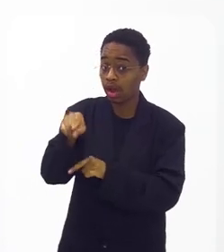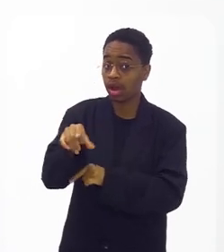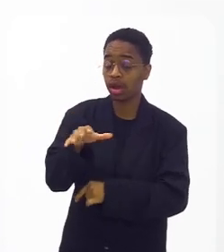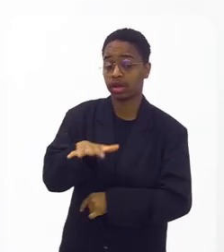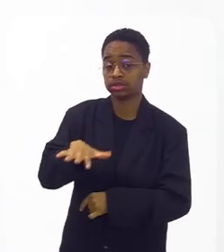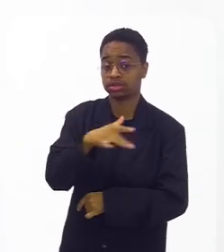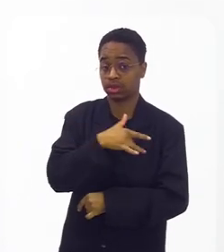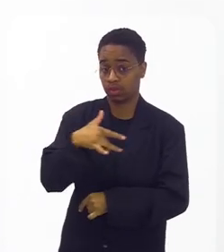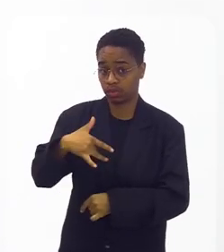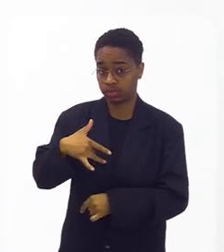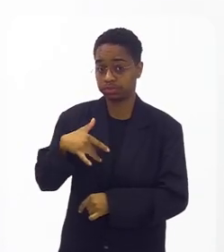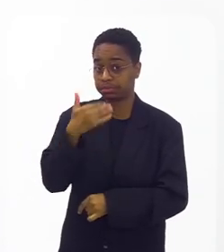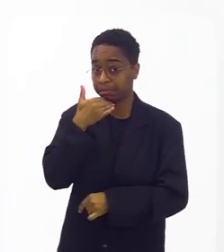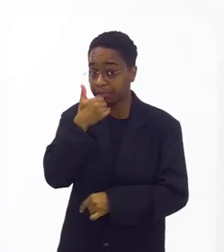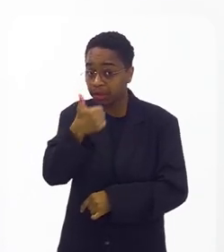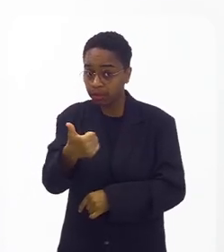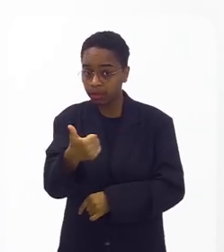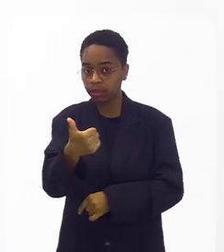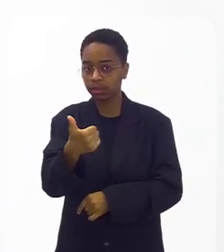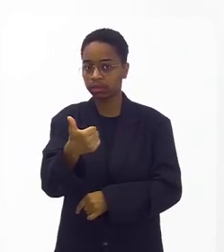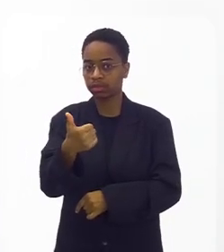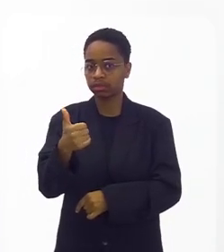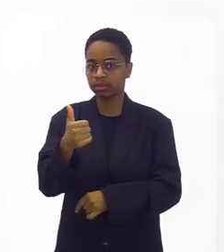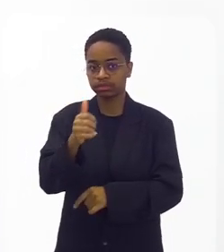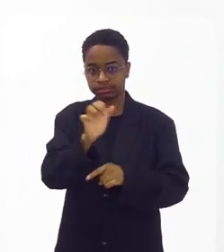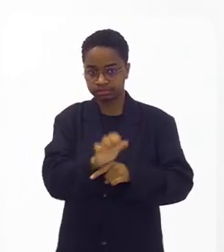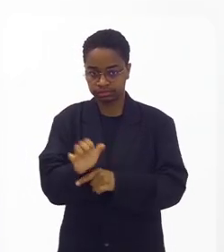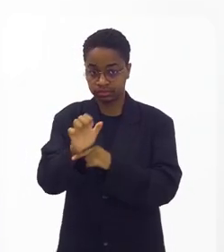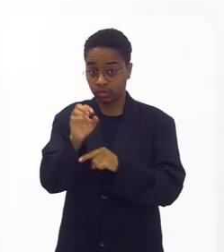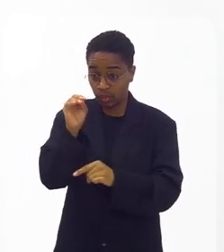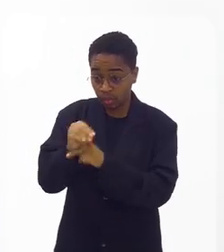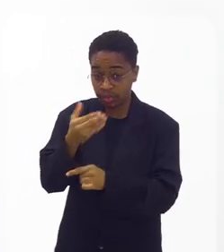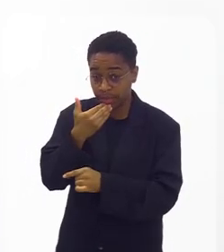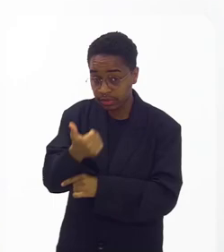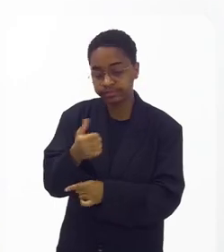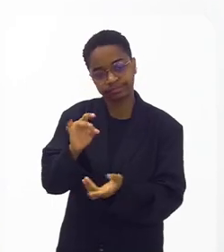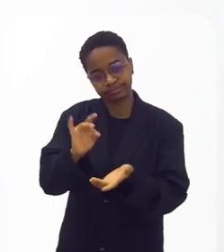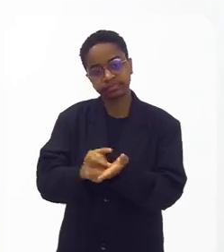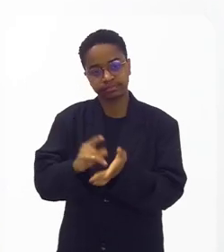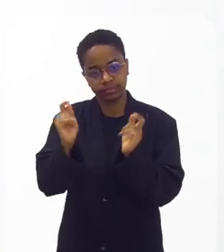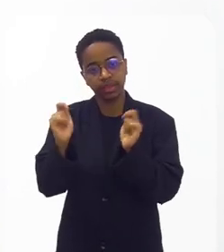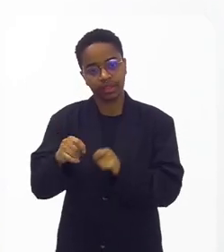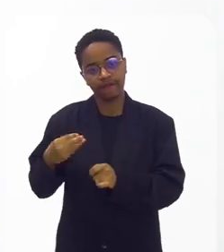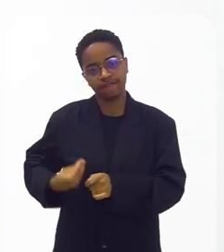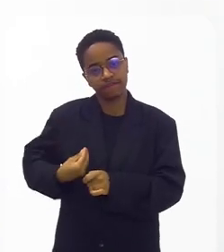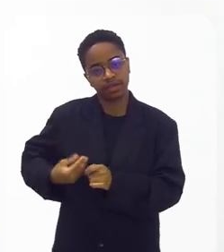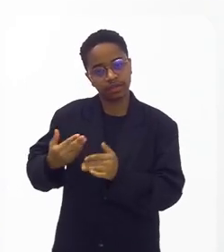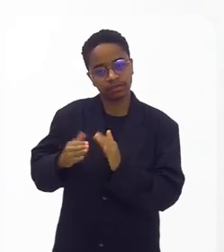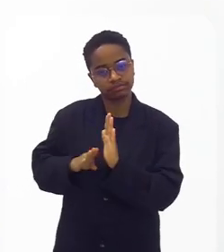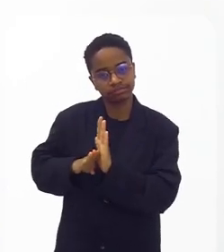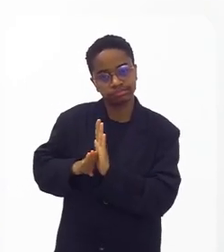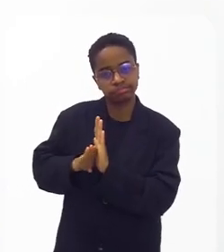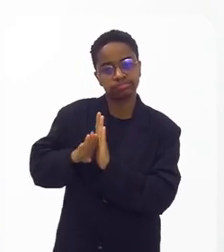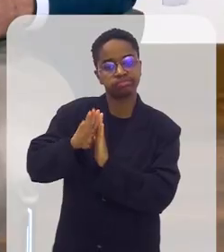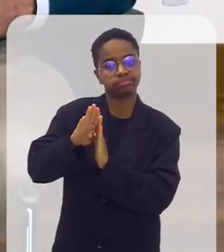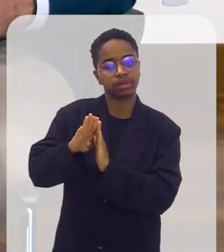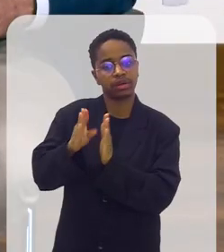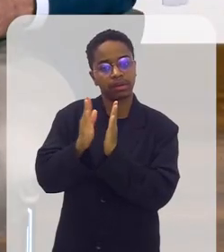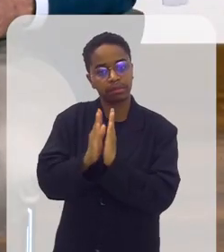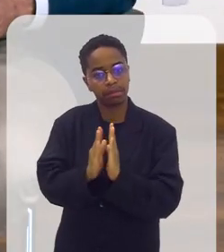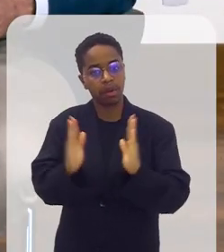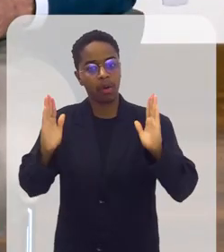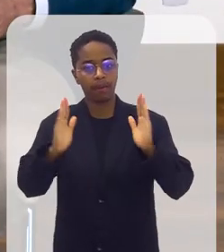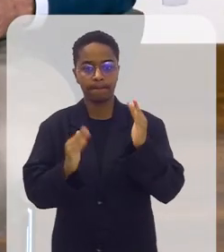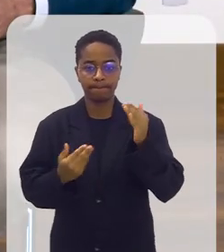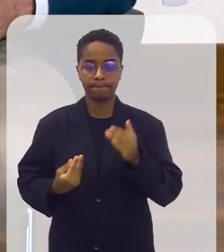de saúde mais efetivo por parte do Estado, com certeza essa expectativa de vida só tende a aumentar. Então,